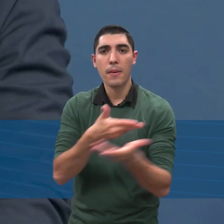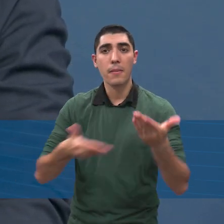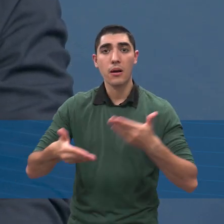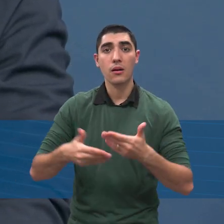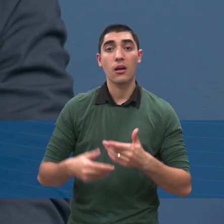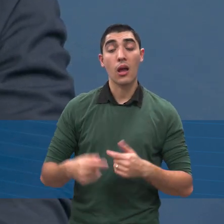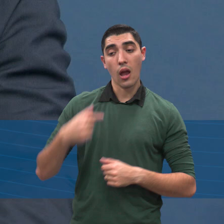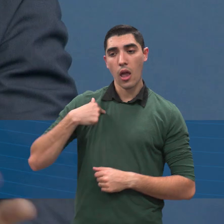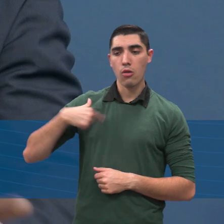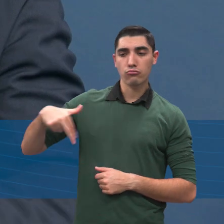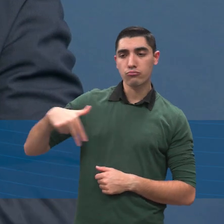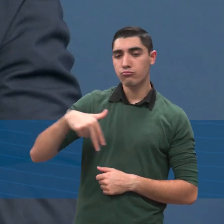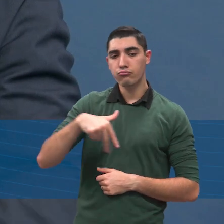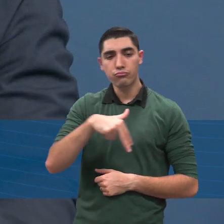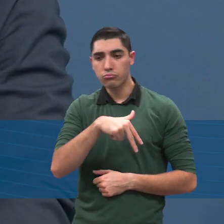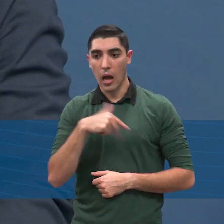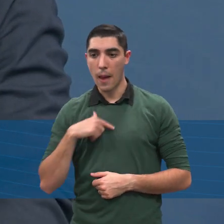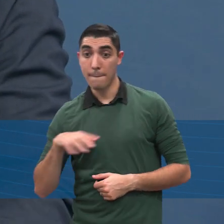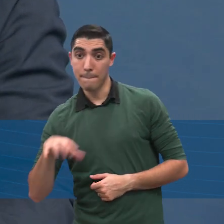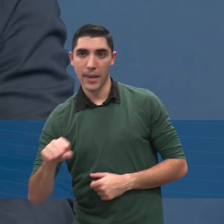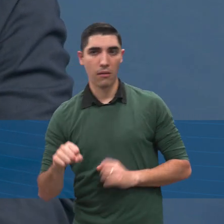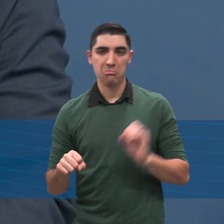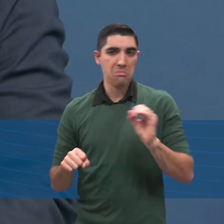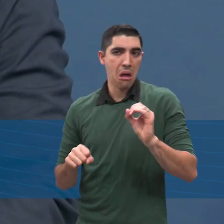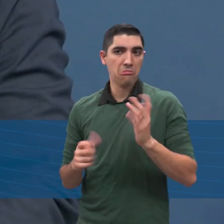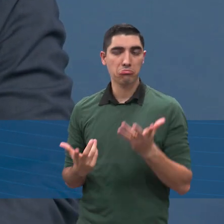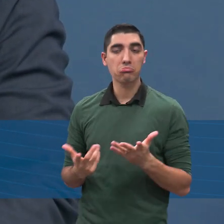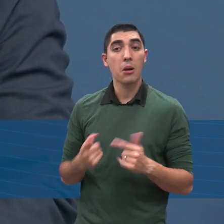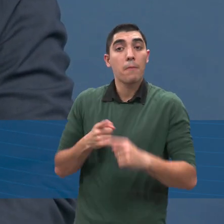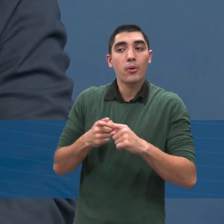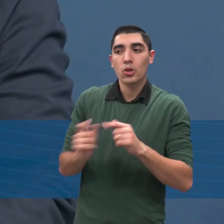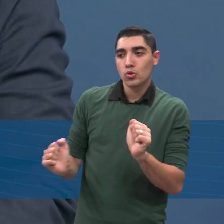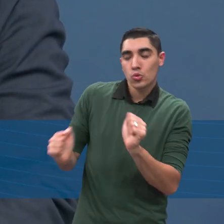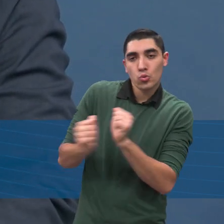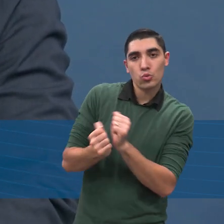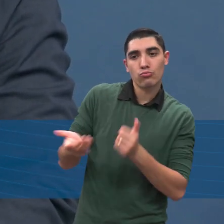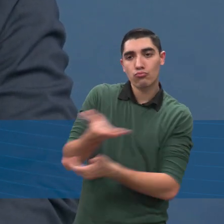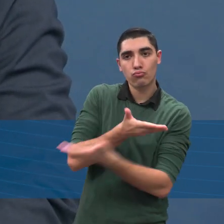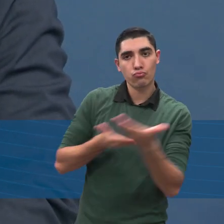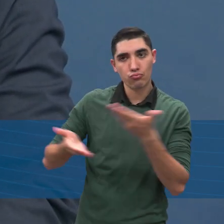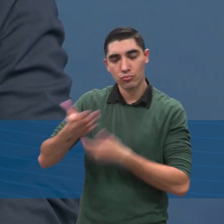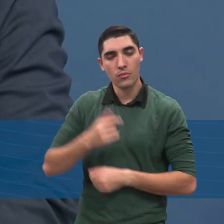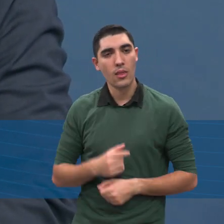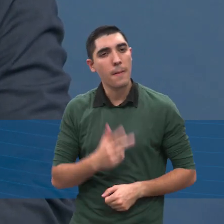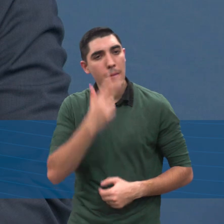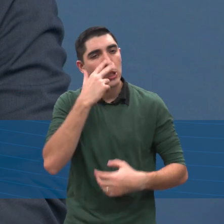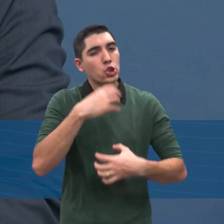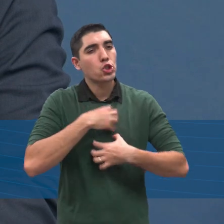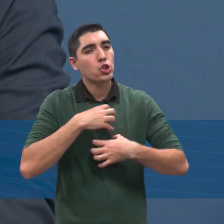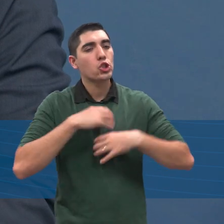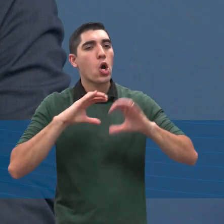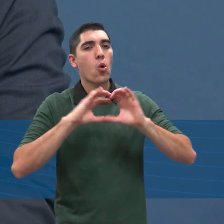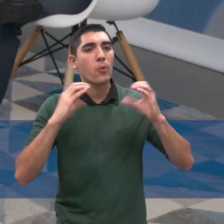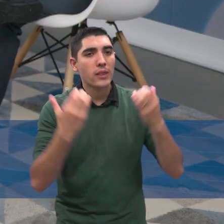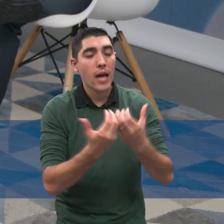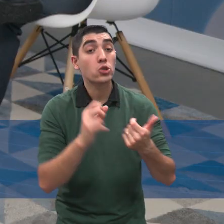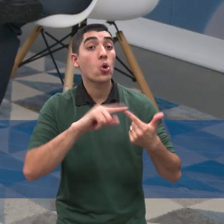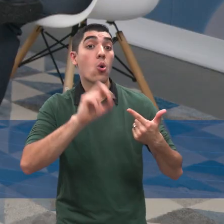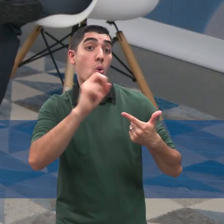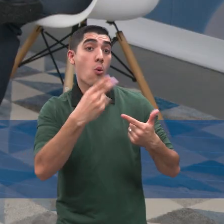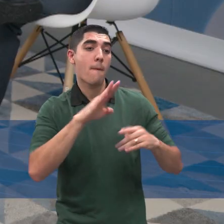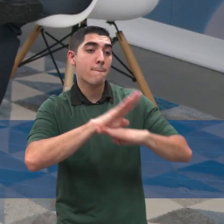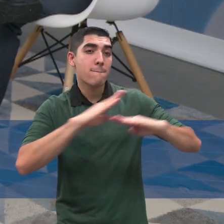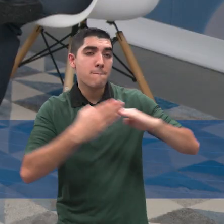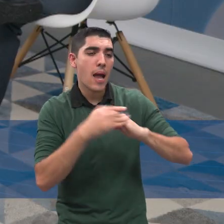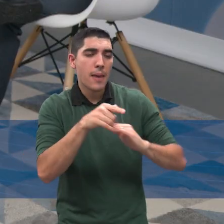tá passando, tá tomando conta, tá olhando. Então, são essas relações sociais. Né? Esse senso de comunidade, ou num bairro menor, né,